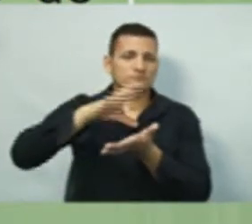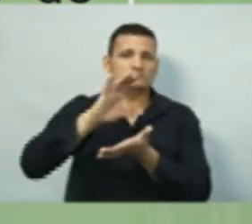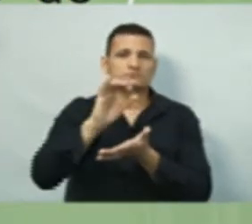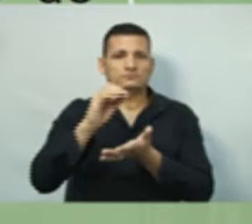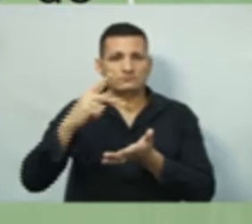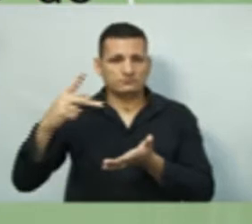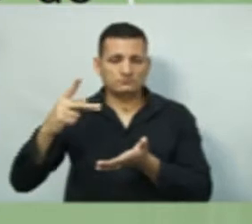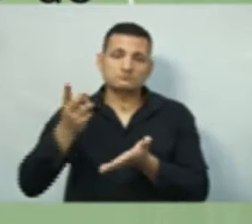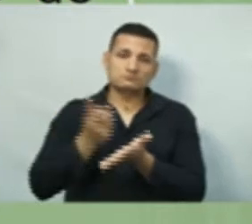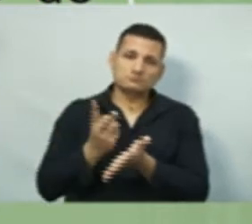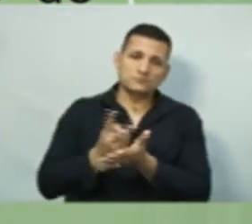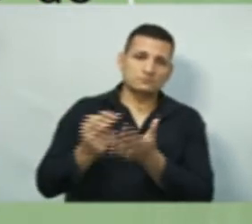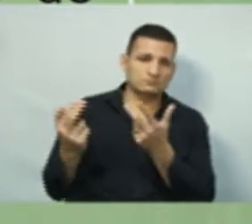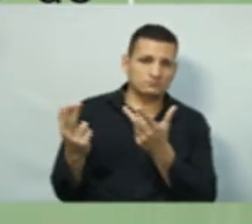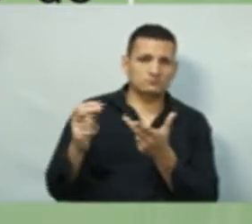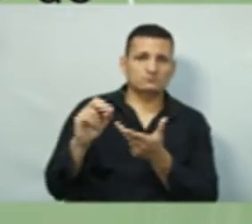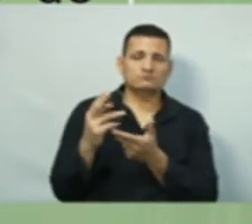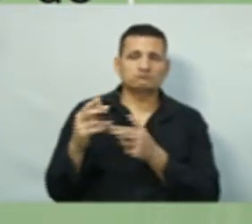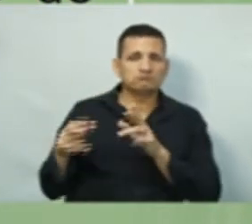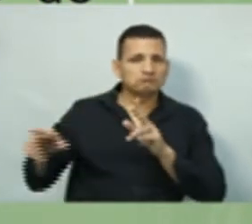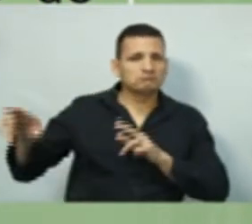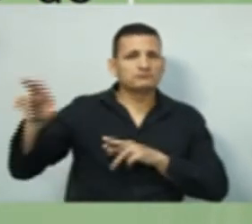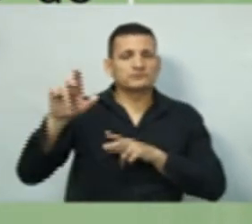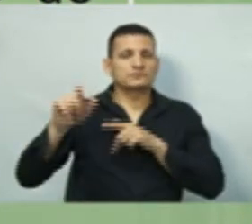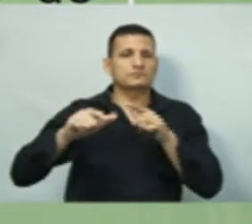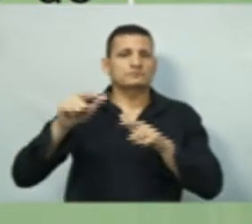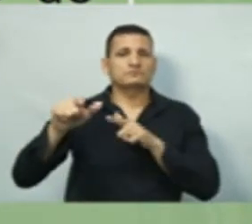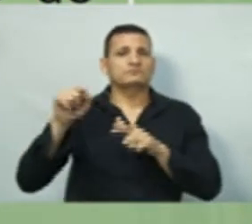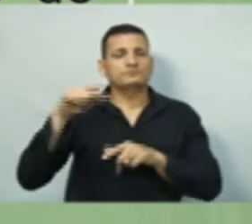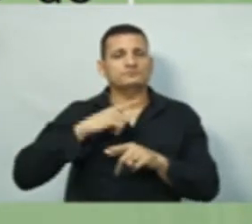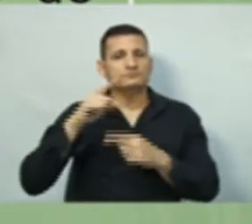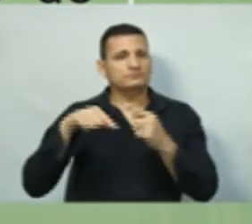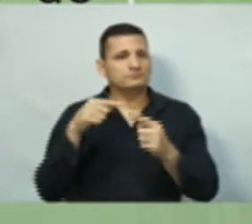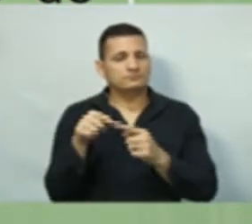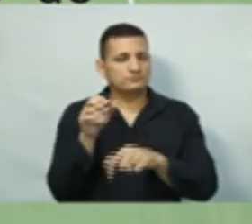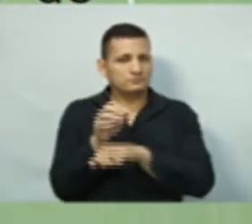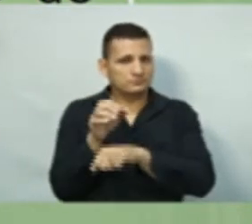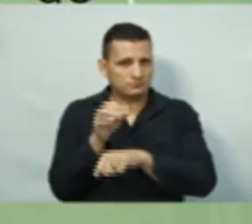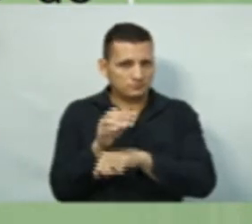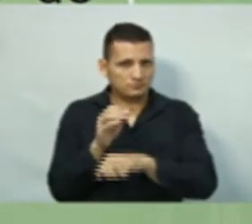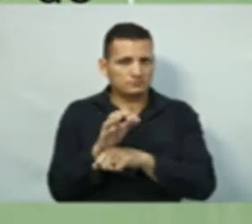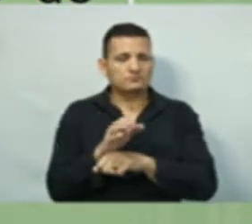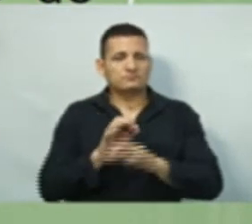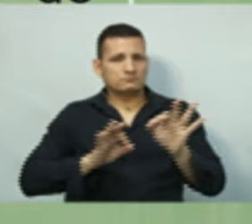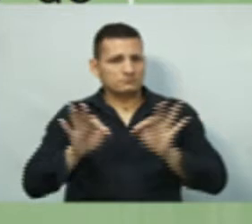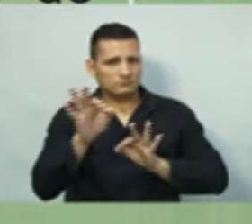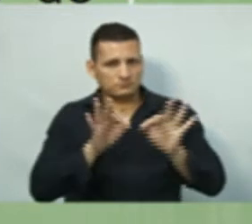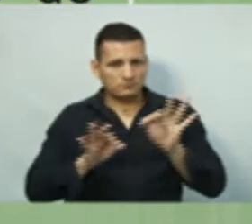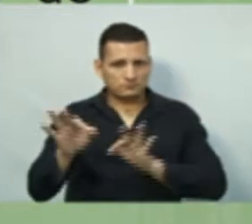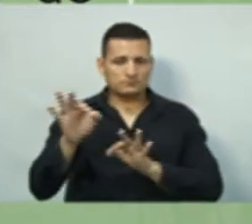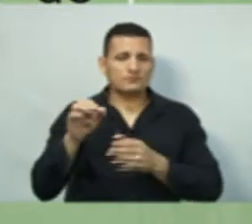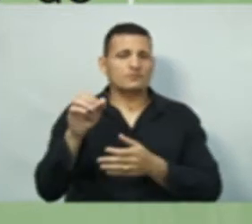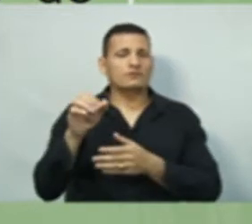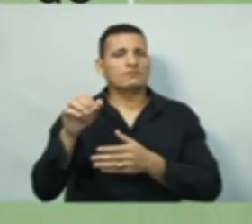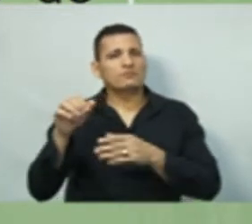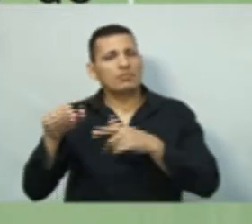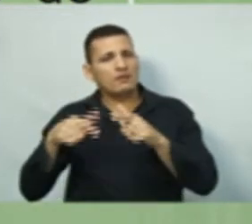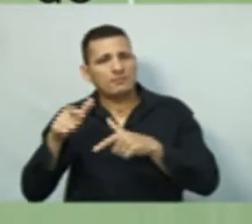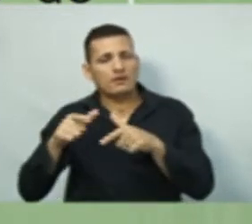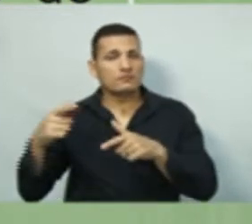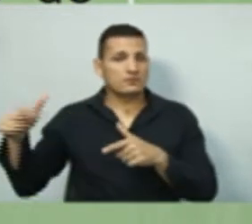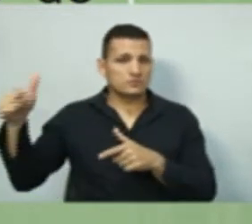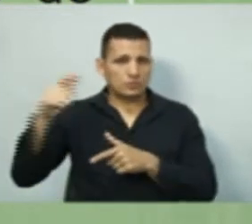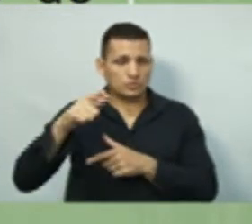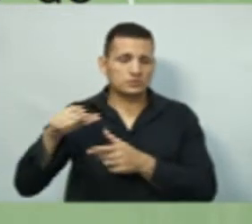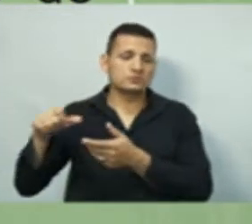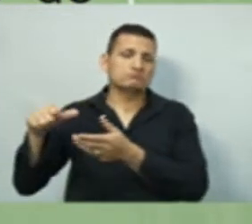diferentes modalidades. Tem por objetivo orientar e coordenar as atividades das filiadas nos casos em que o vulto dos